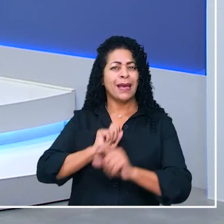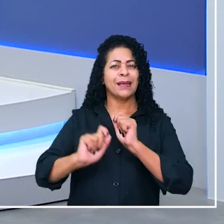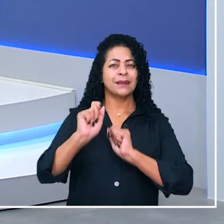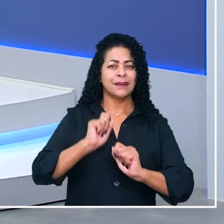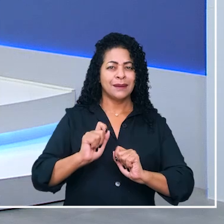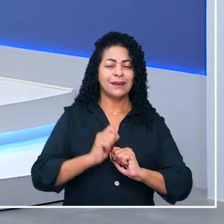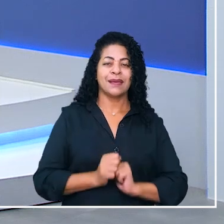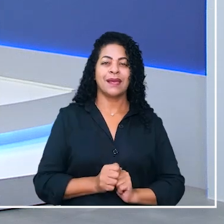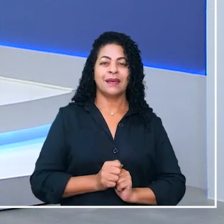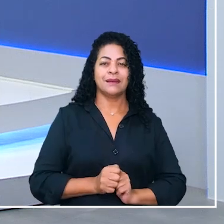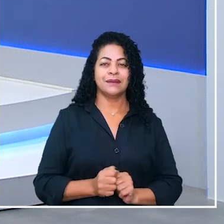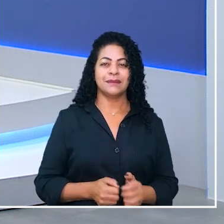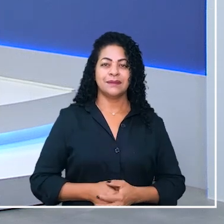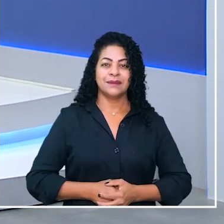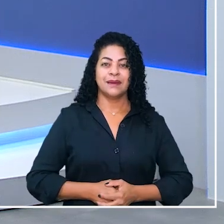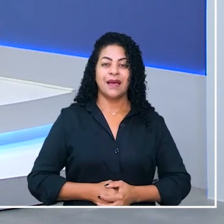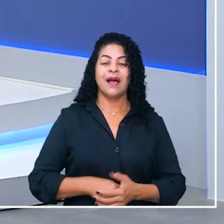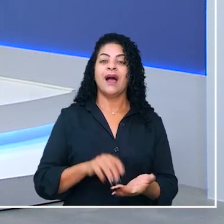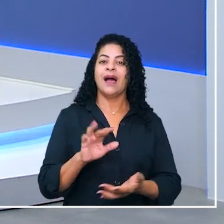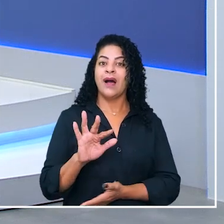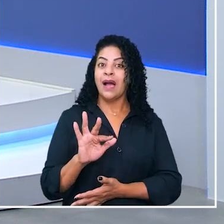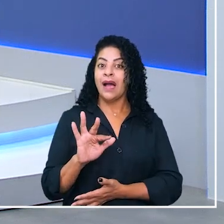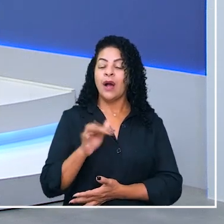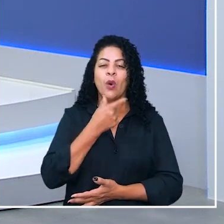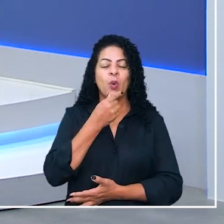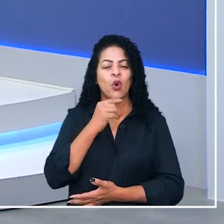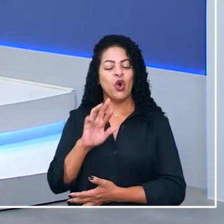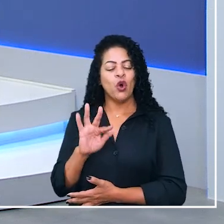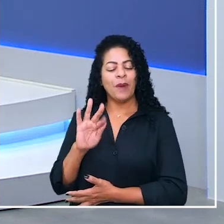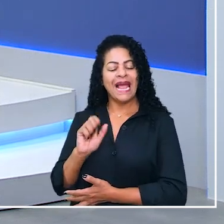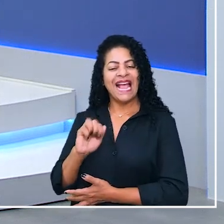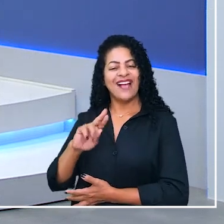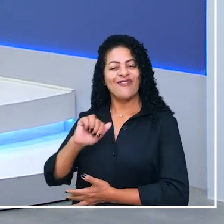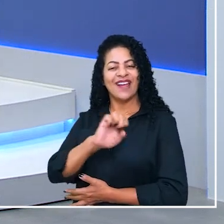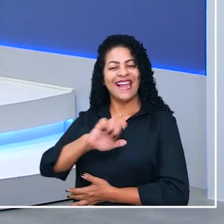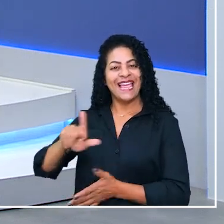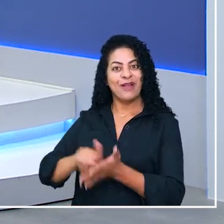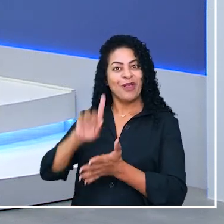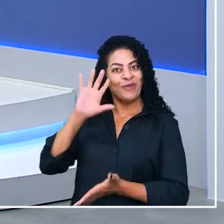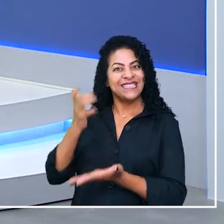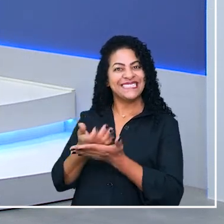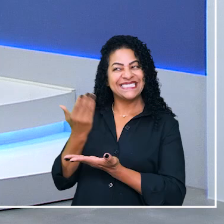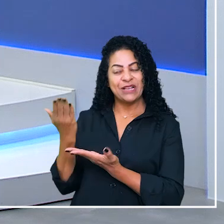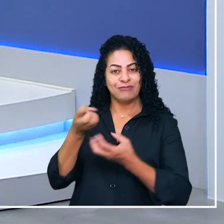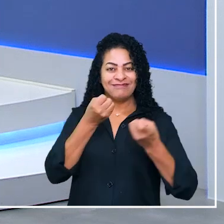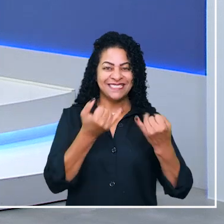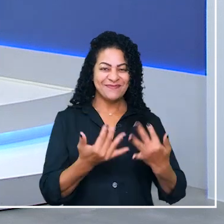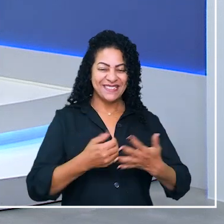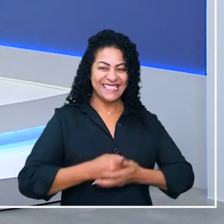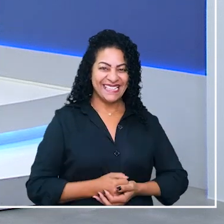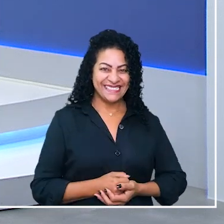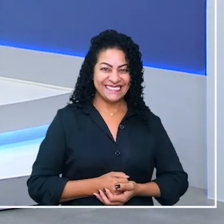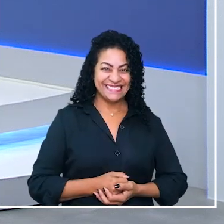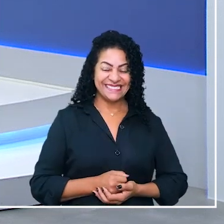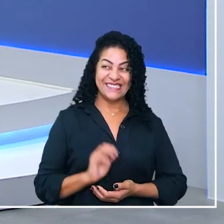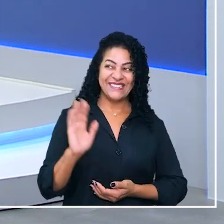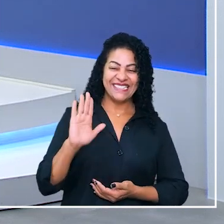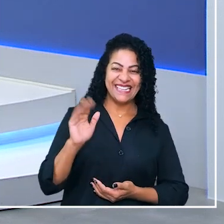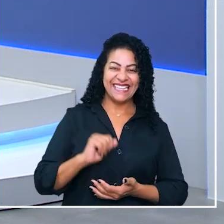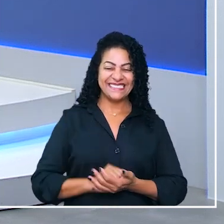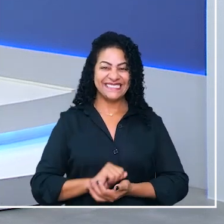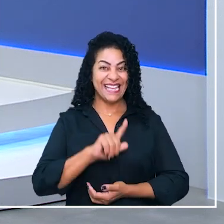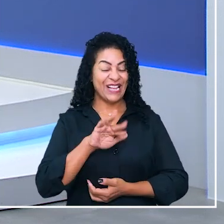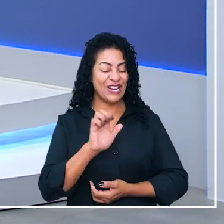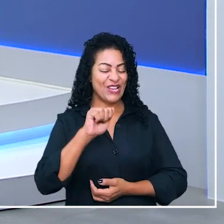na data. O repórter Rafael Oliveira conta mais detalhes de como foi essa decisão para a gente. Oi, Rafael.